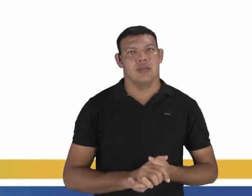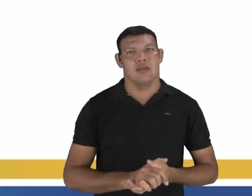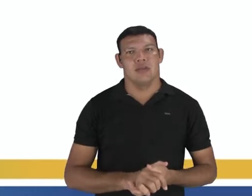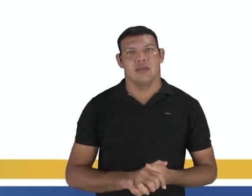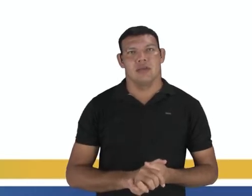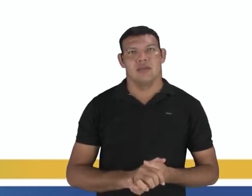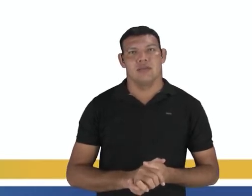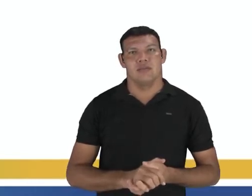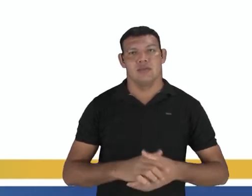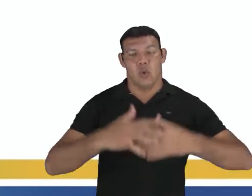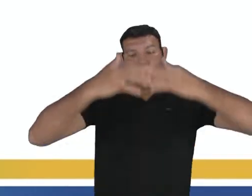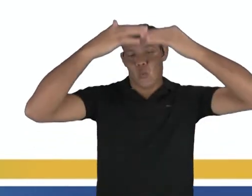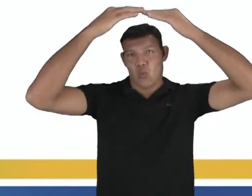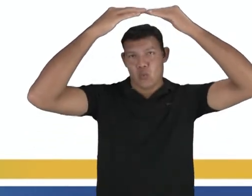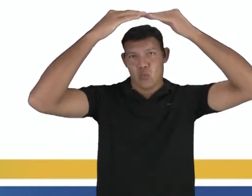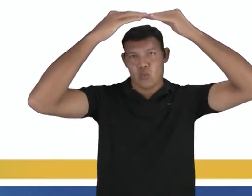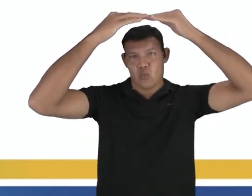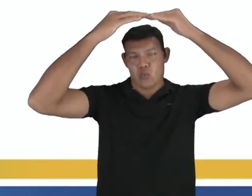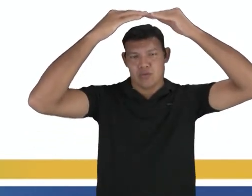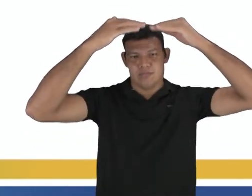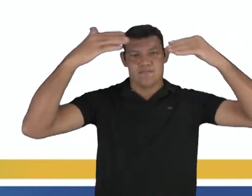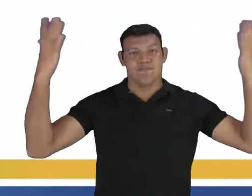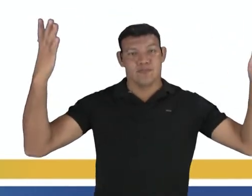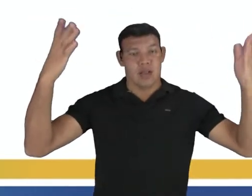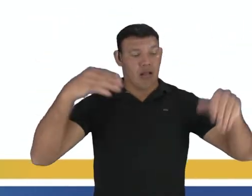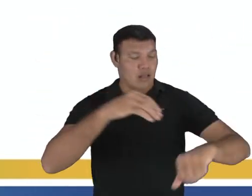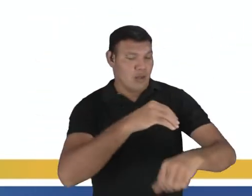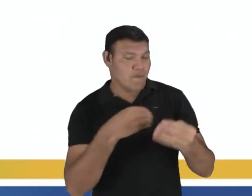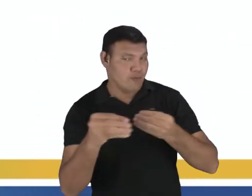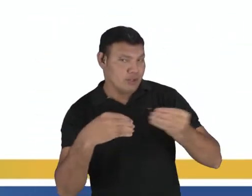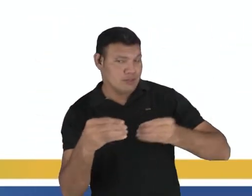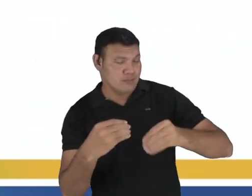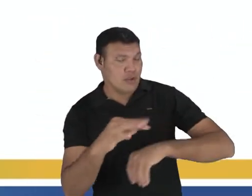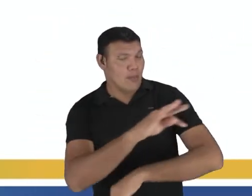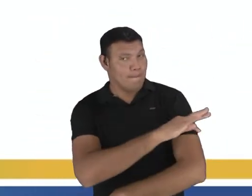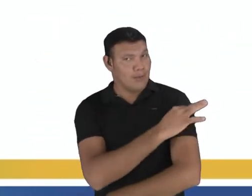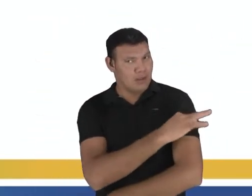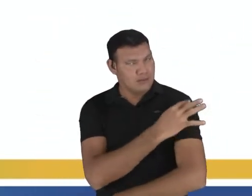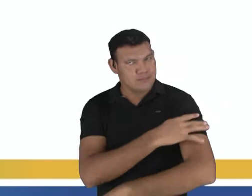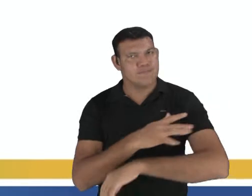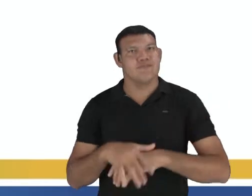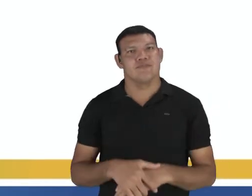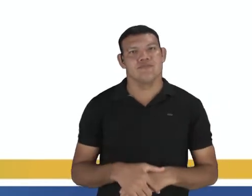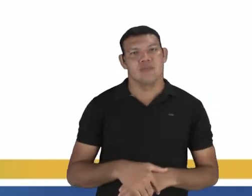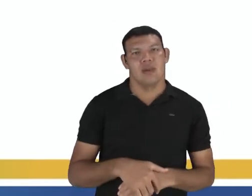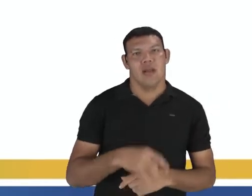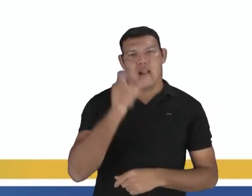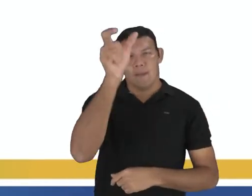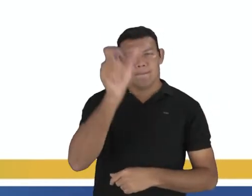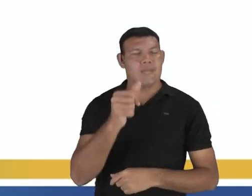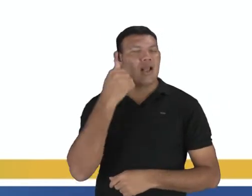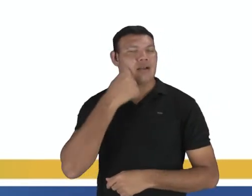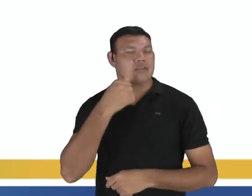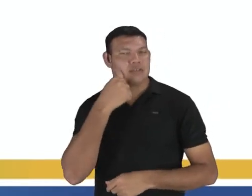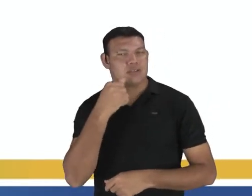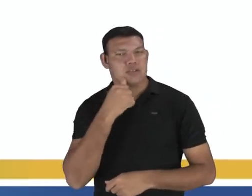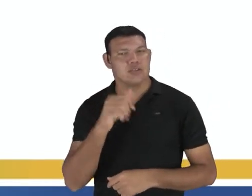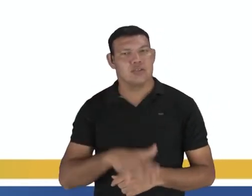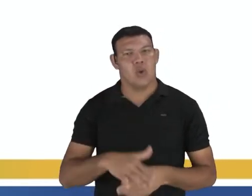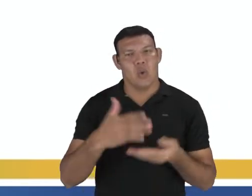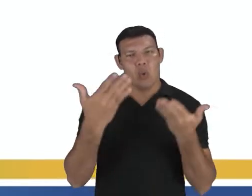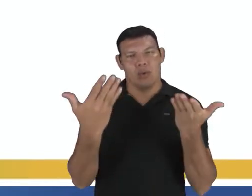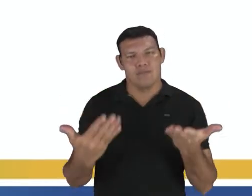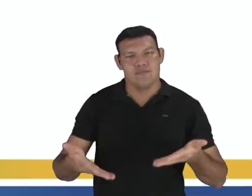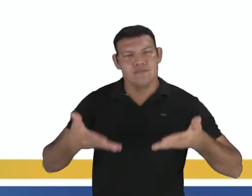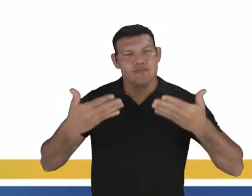falando. Elasticidade, flexibilidade e técnica. Nós vemos aí uma bailarina praticamente flutuando no ar. E esse é um